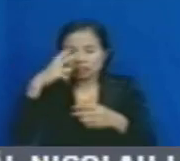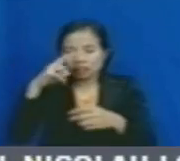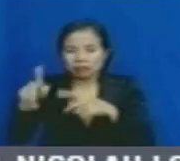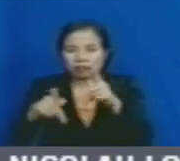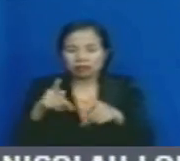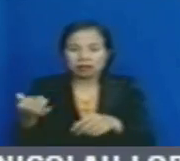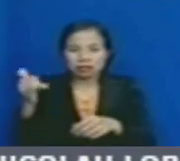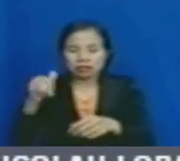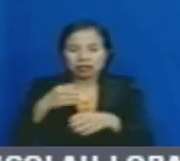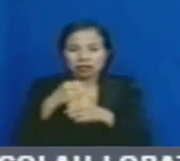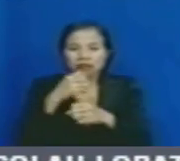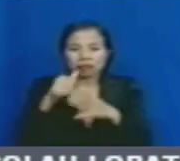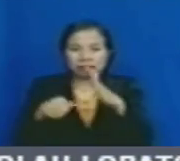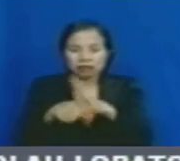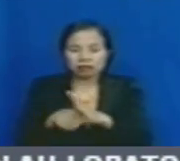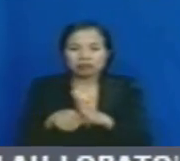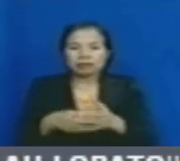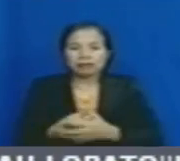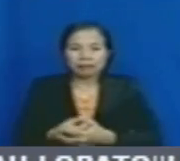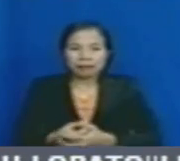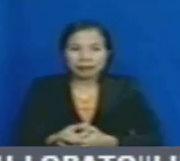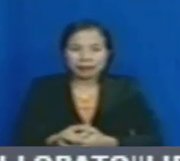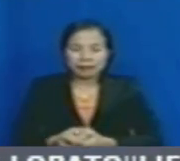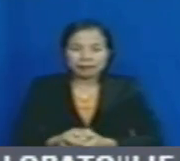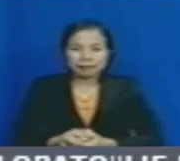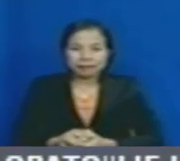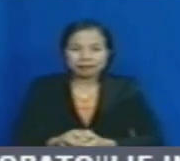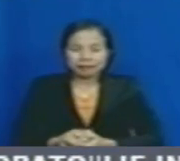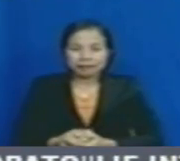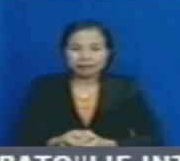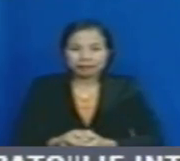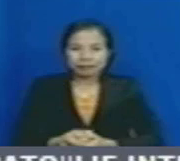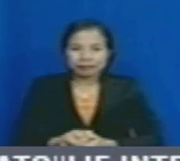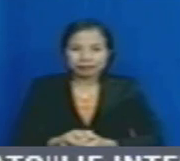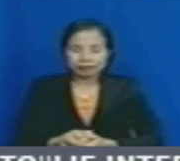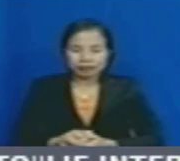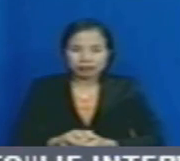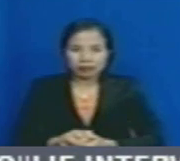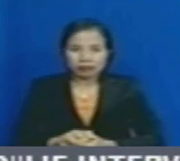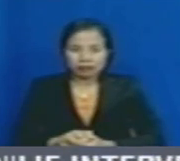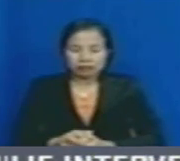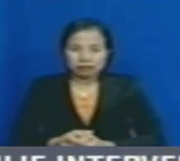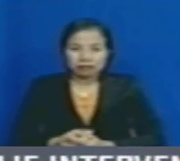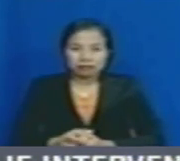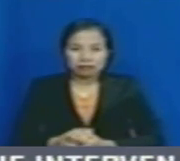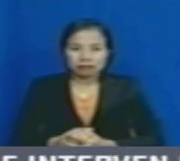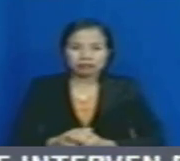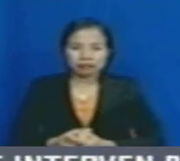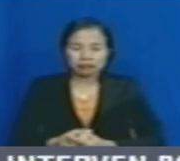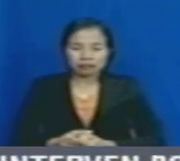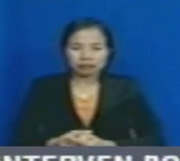dada Bemos li o russi dalang ilegal. Sim, eu também também tenho uma máquina de perfuração de erra.